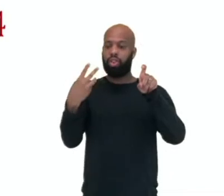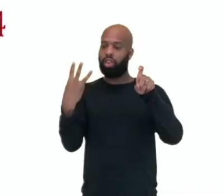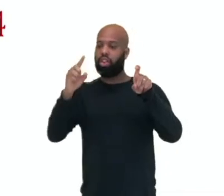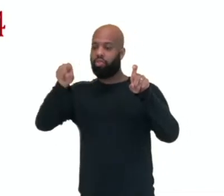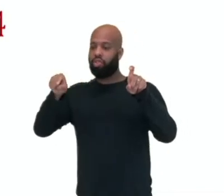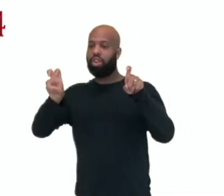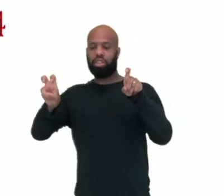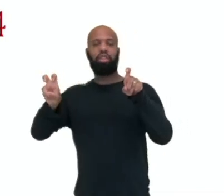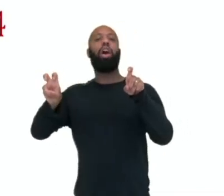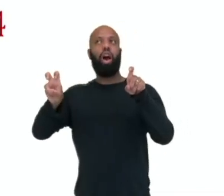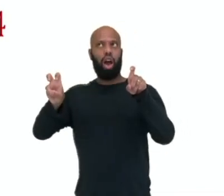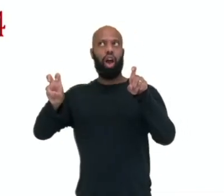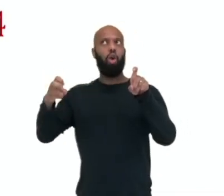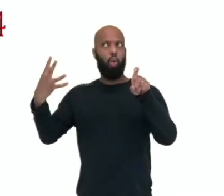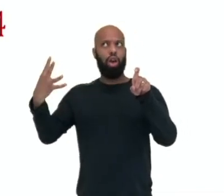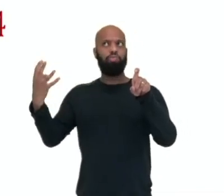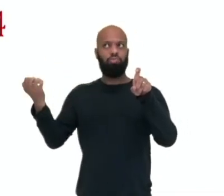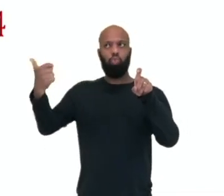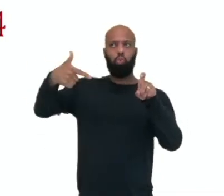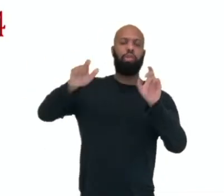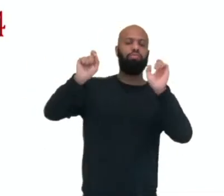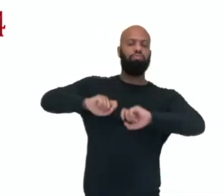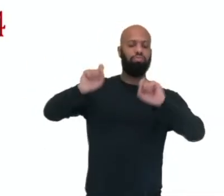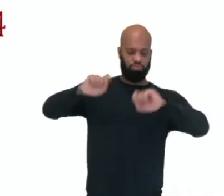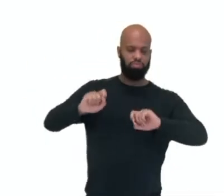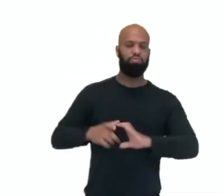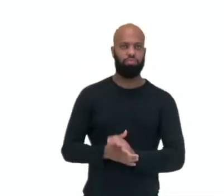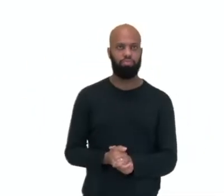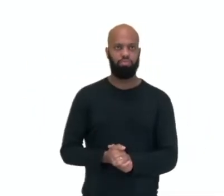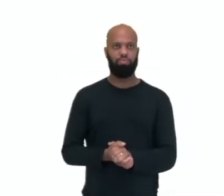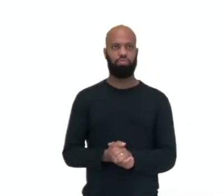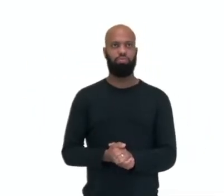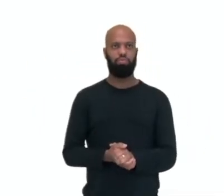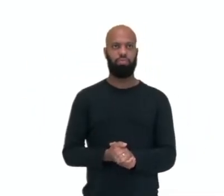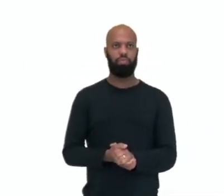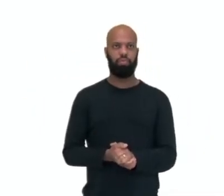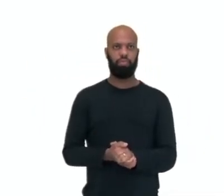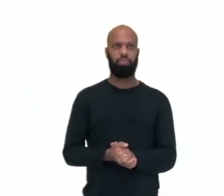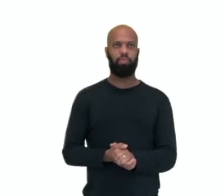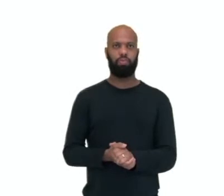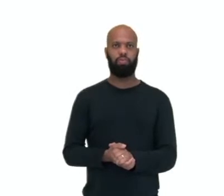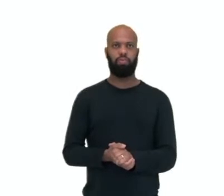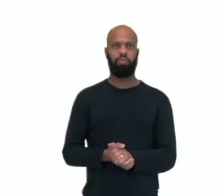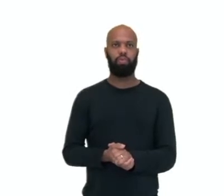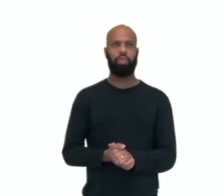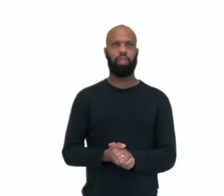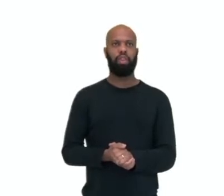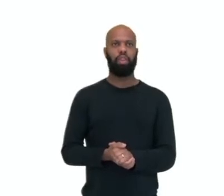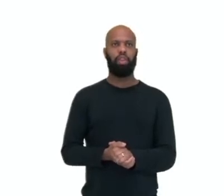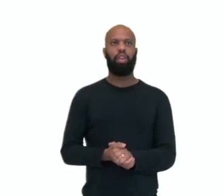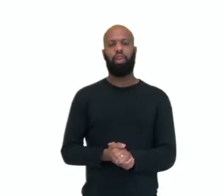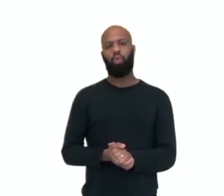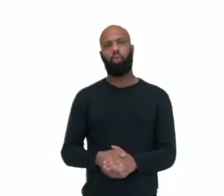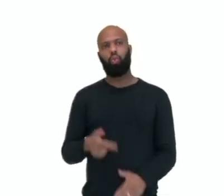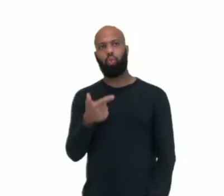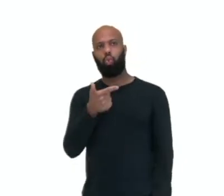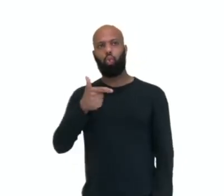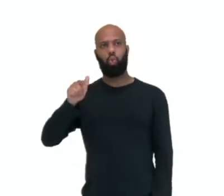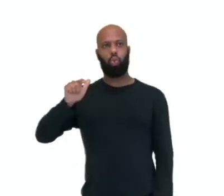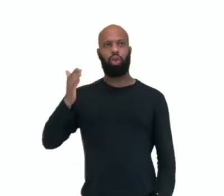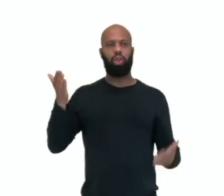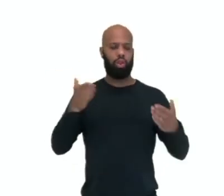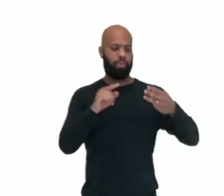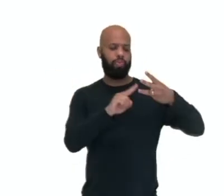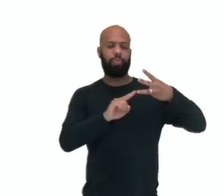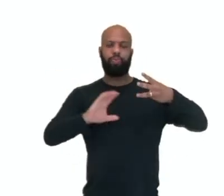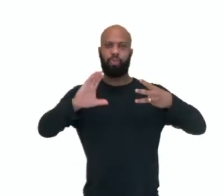7 sobre 2. Então, x igual a 4 satisfaz a equação? Sim. Próximo.